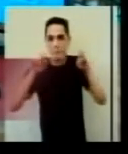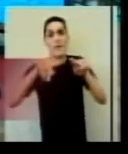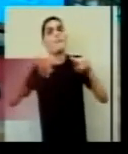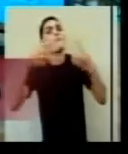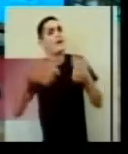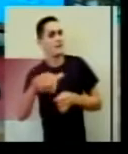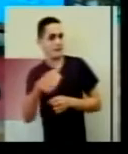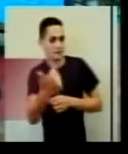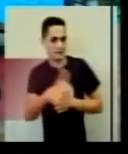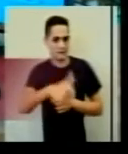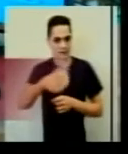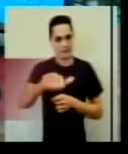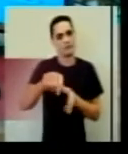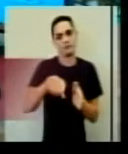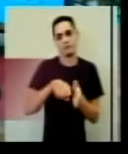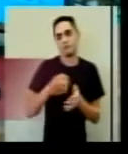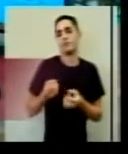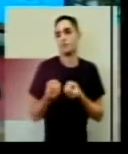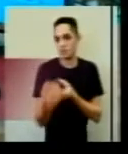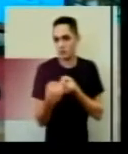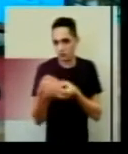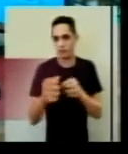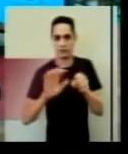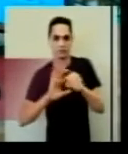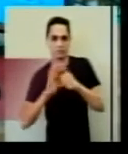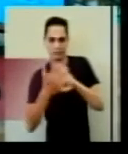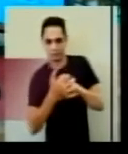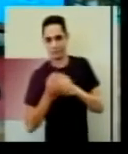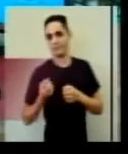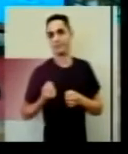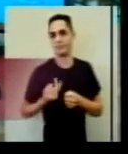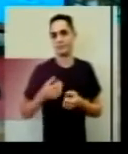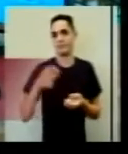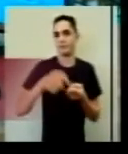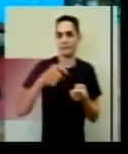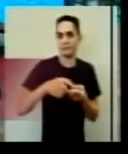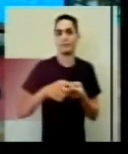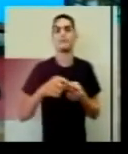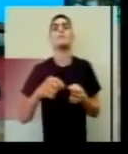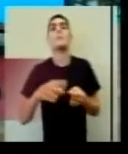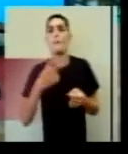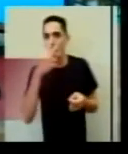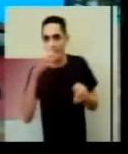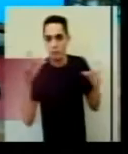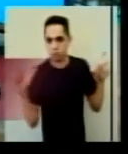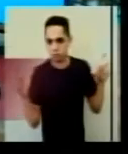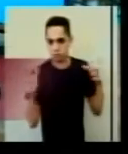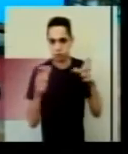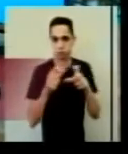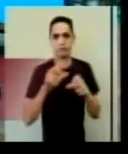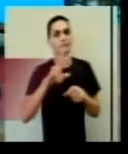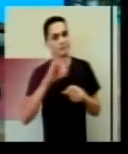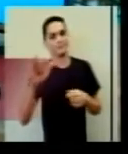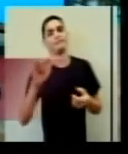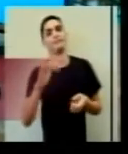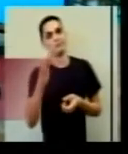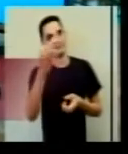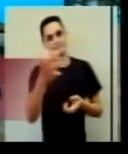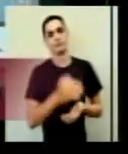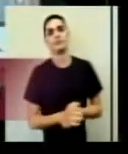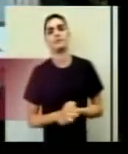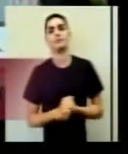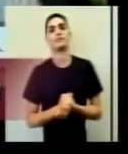pico. Mas as evidências dos dados, as análises dos dados, levam a uma